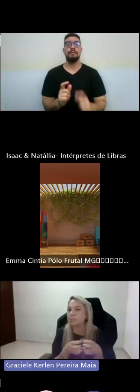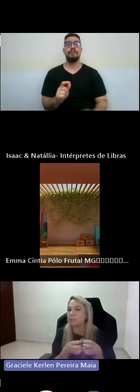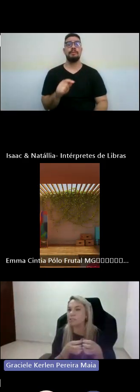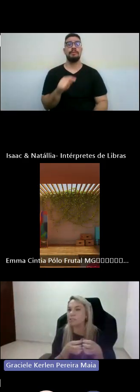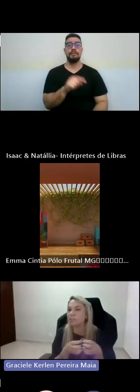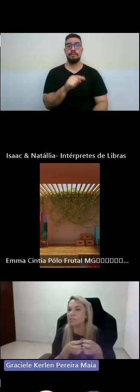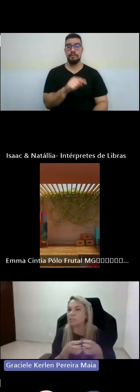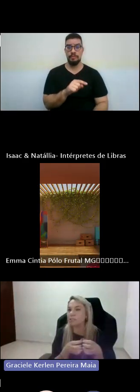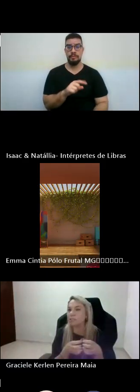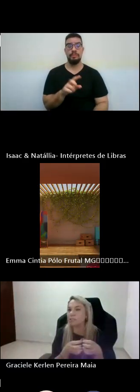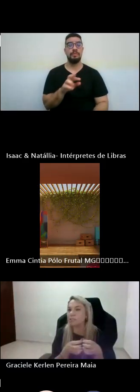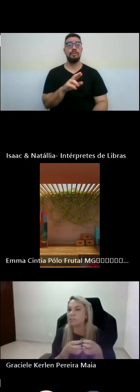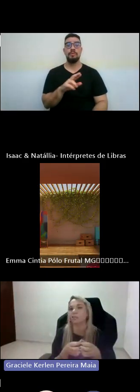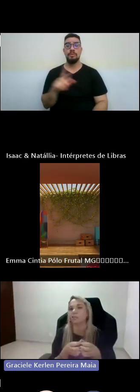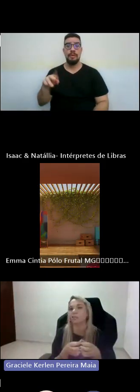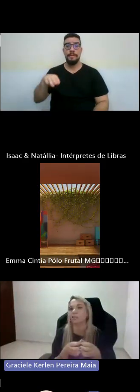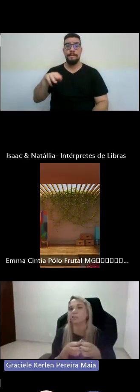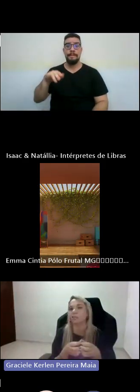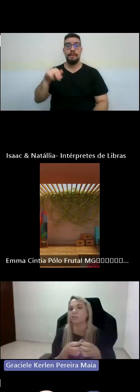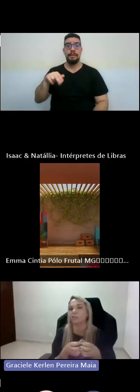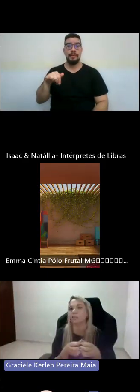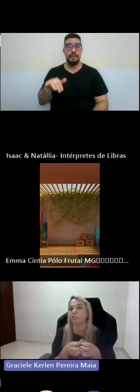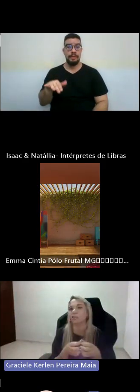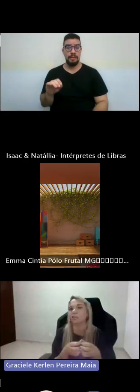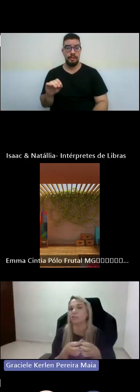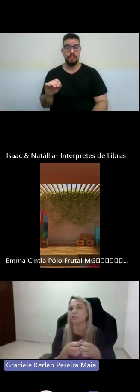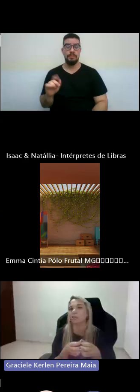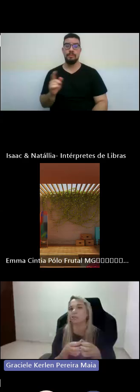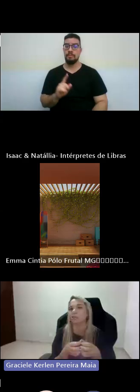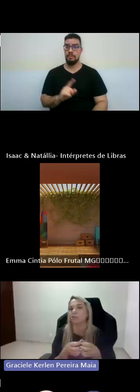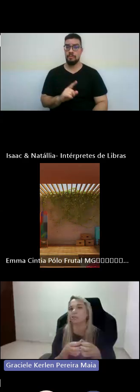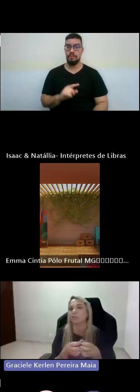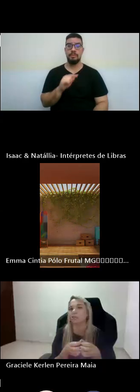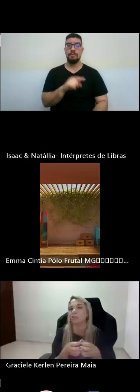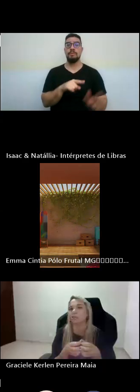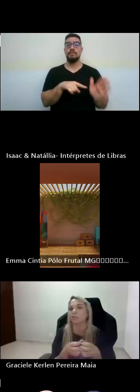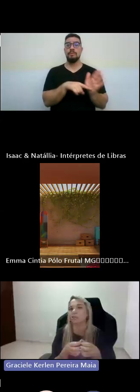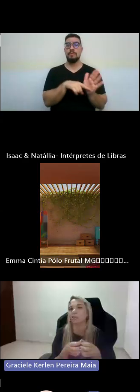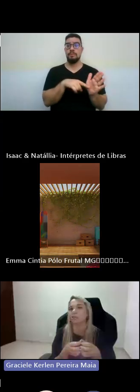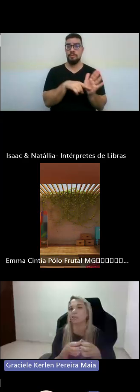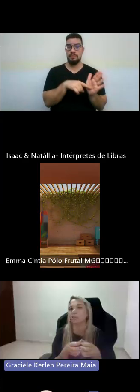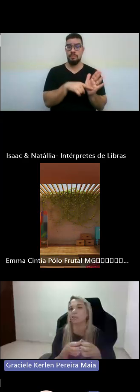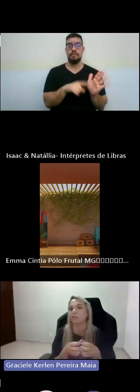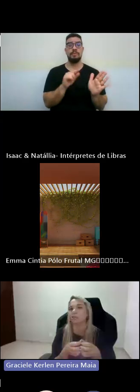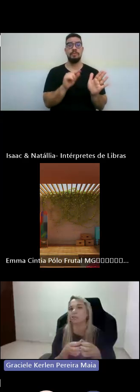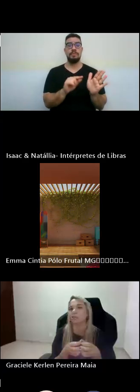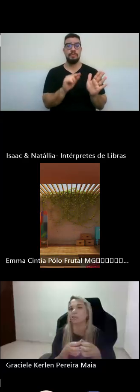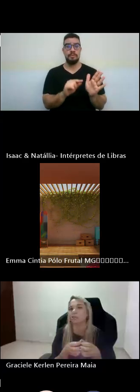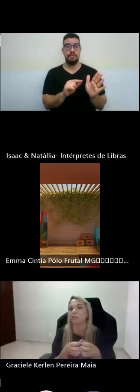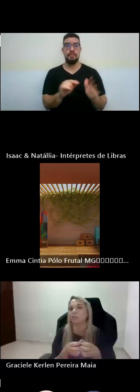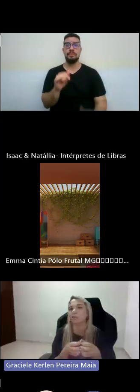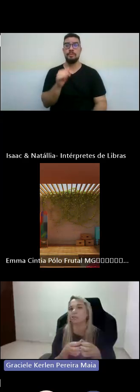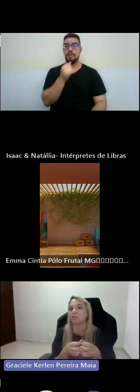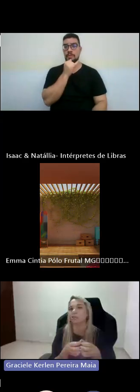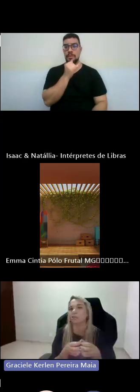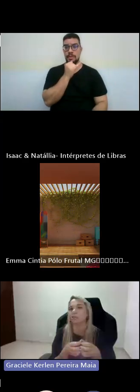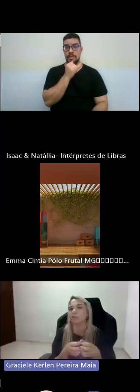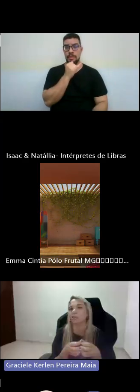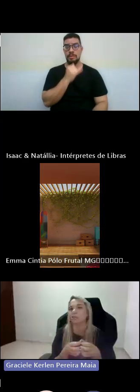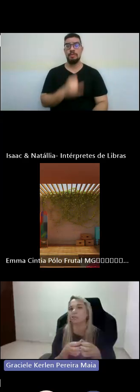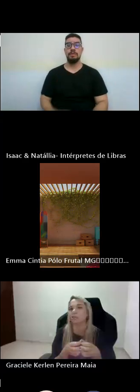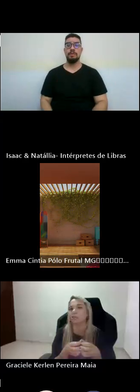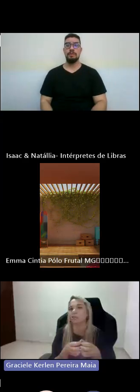as partes mínimas, não, gente. Ela estuda o que... Por exemplo,